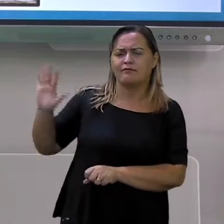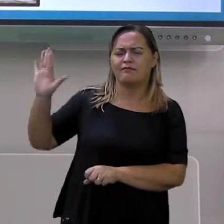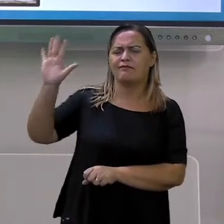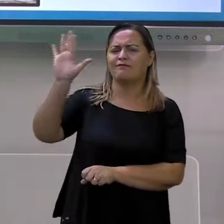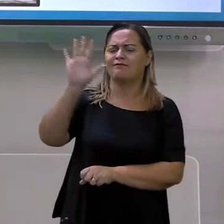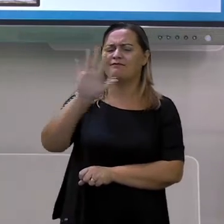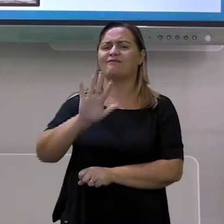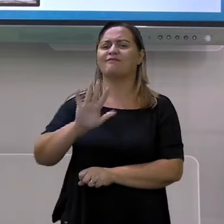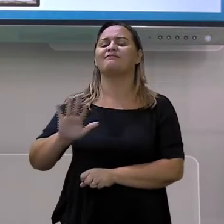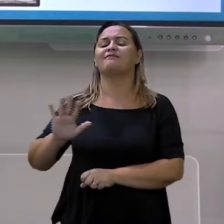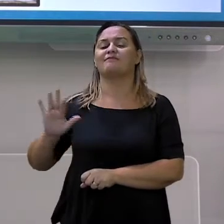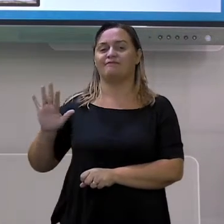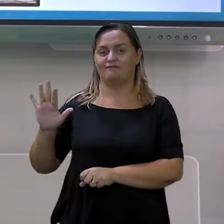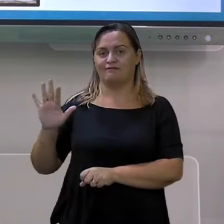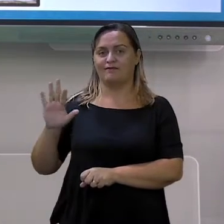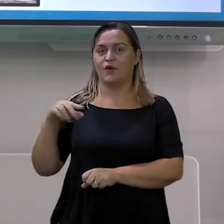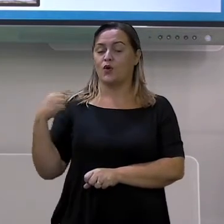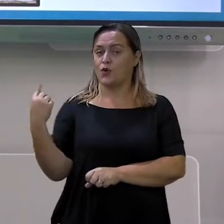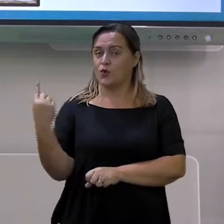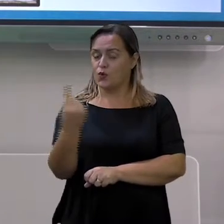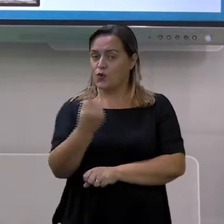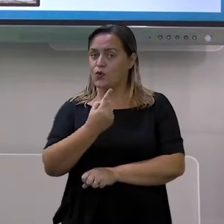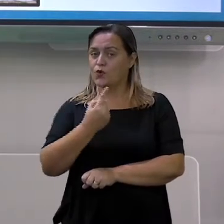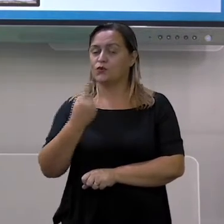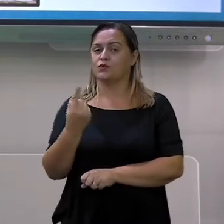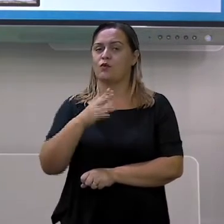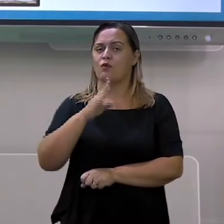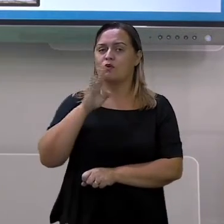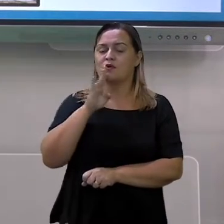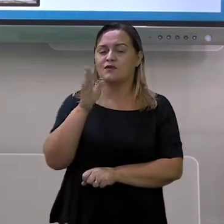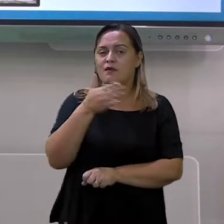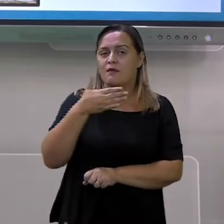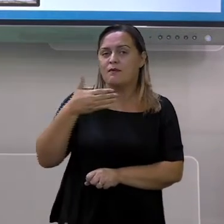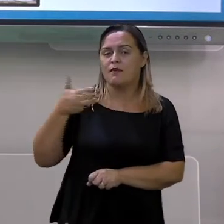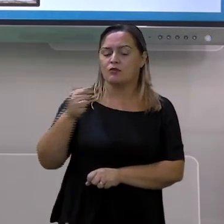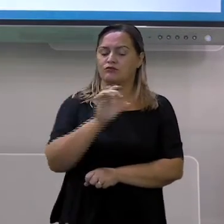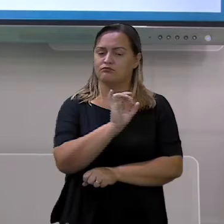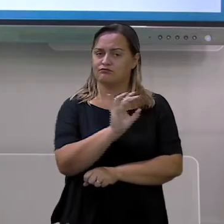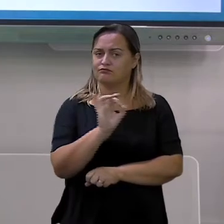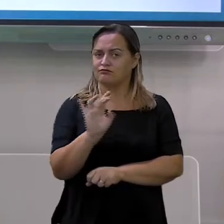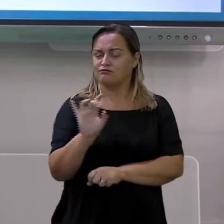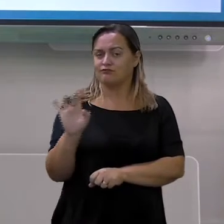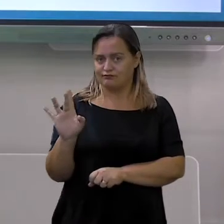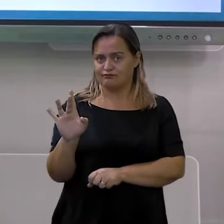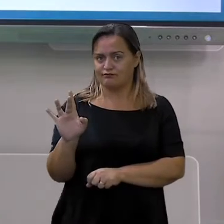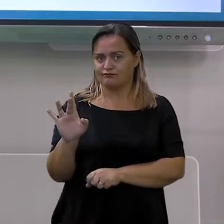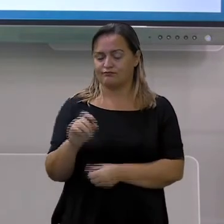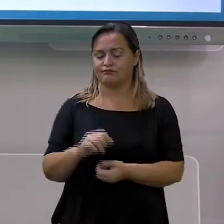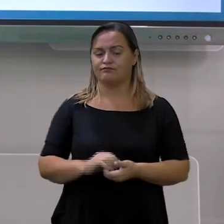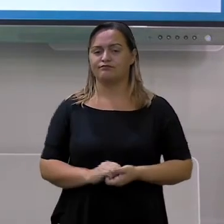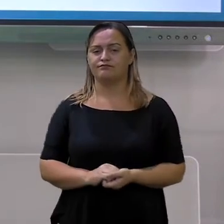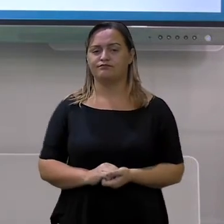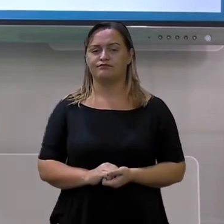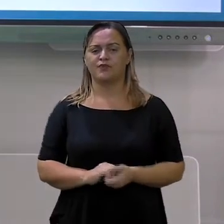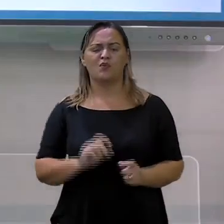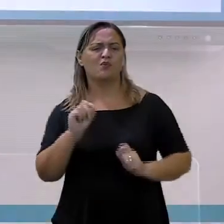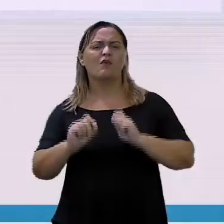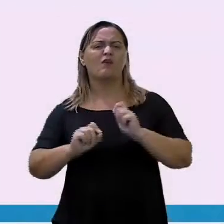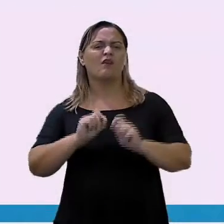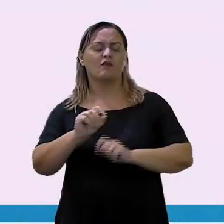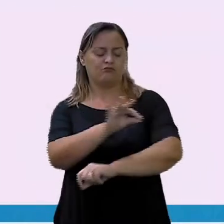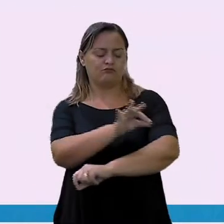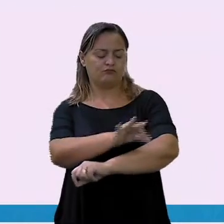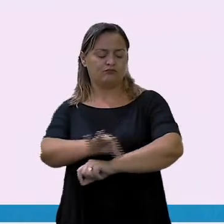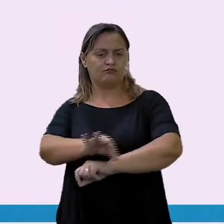agora estudar um por um. Arquitetura, paisagismo e urbanismo. O que é